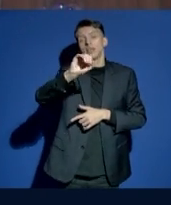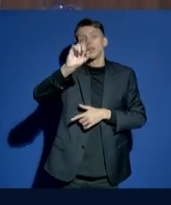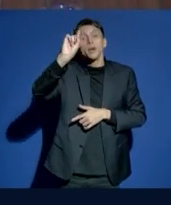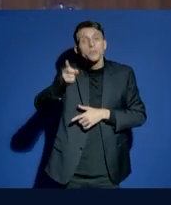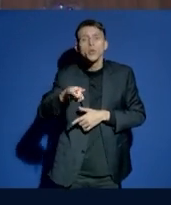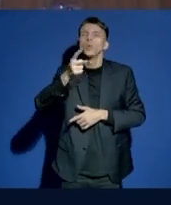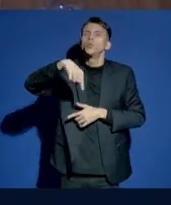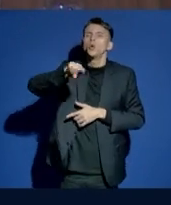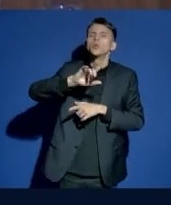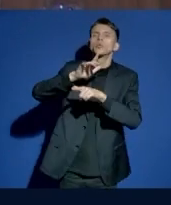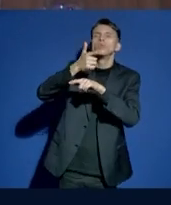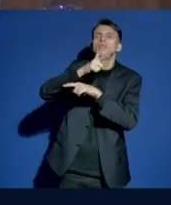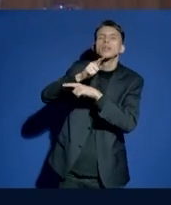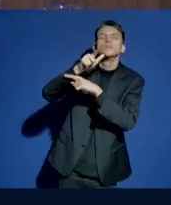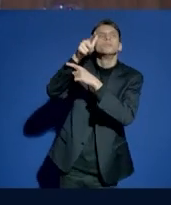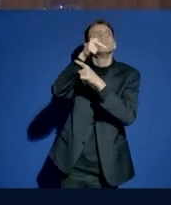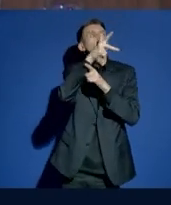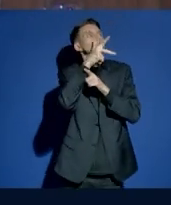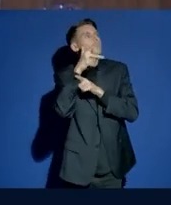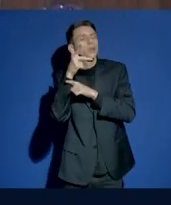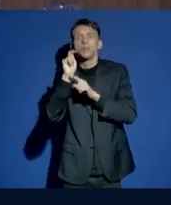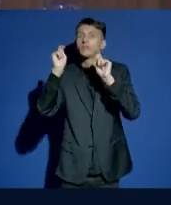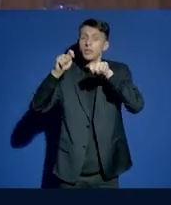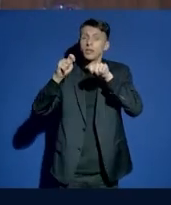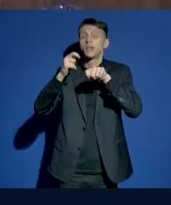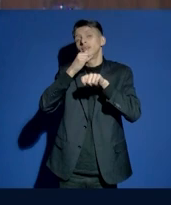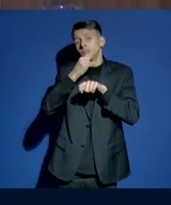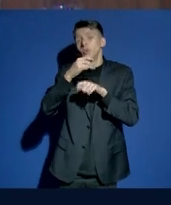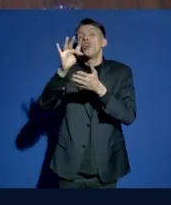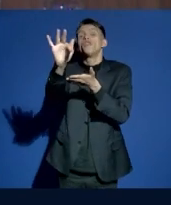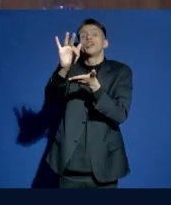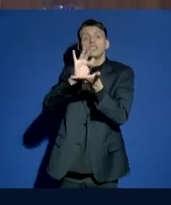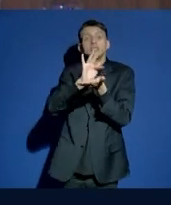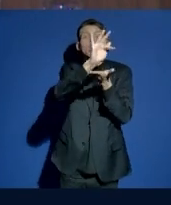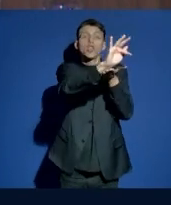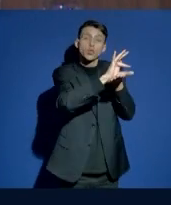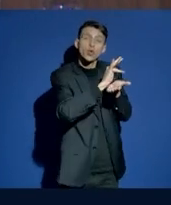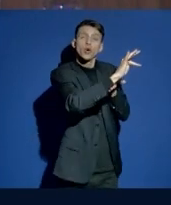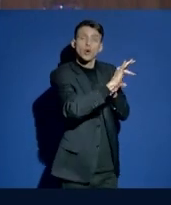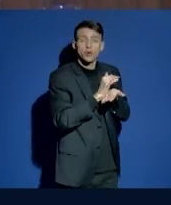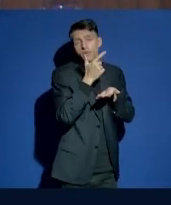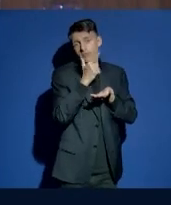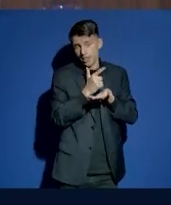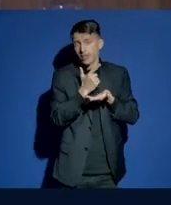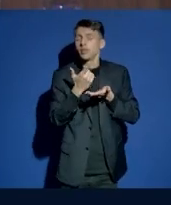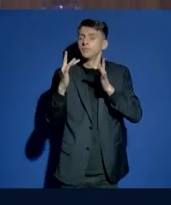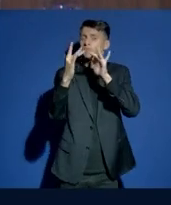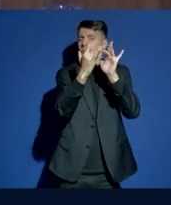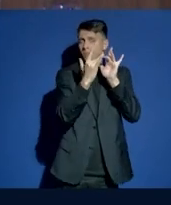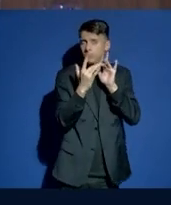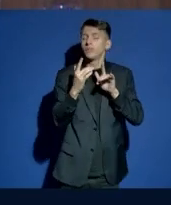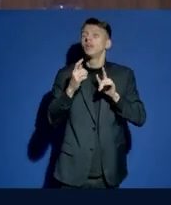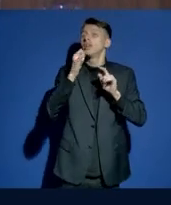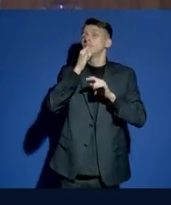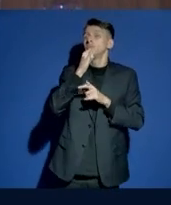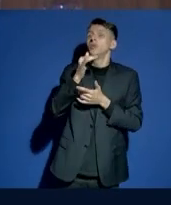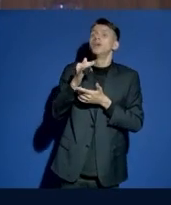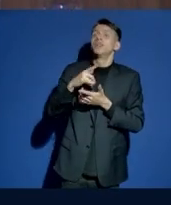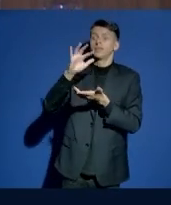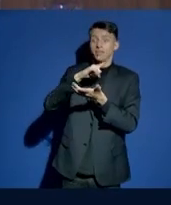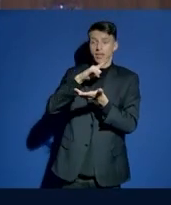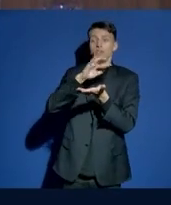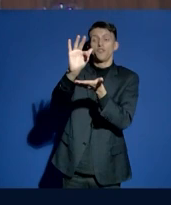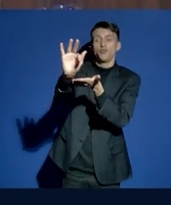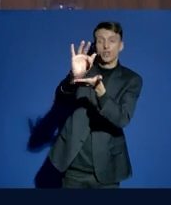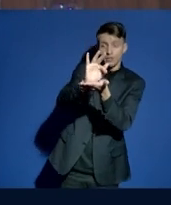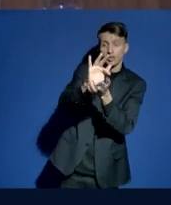satélite para que garantimos que aquele fornecedor direto não desmate. Agora, temos um desafio, que é o fornecedor do nosso fornecedor.